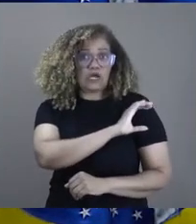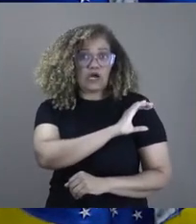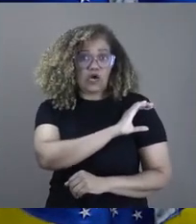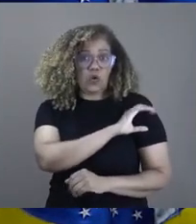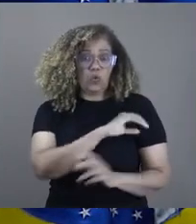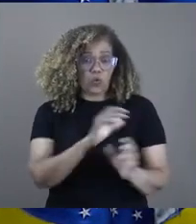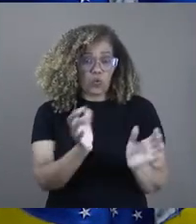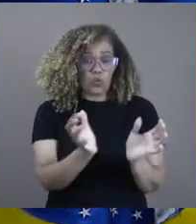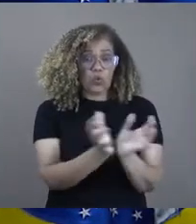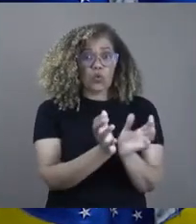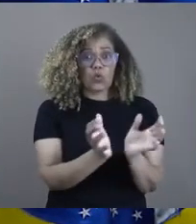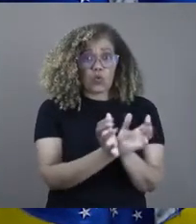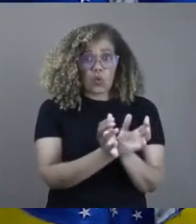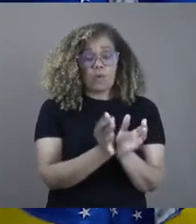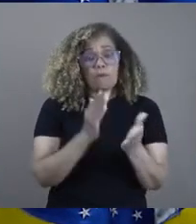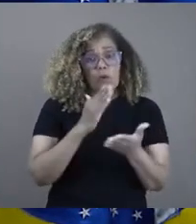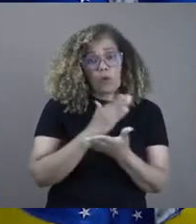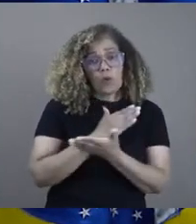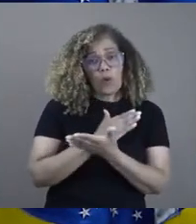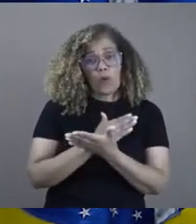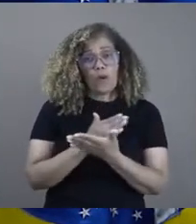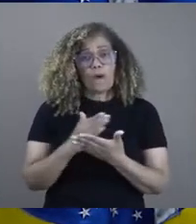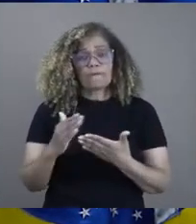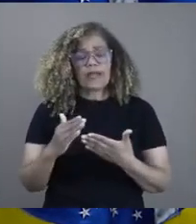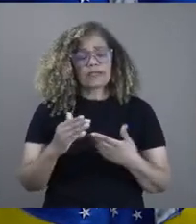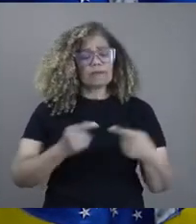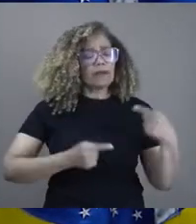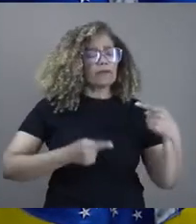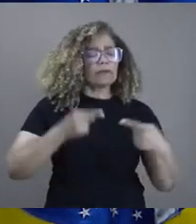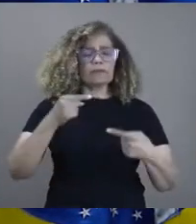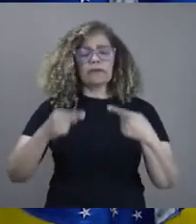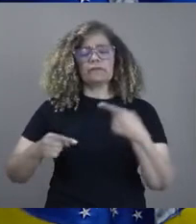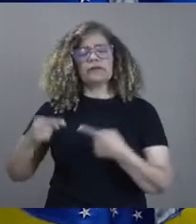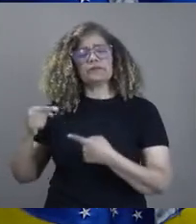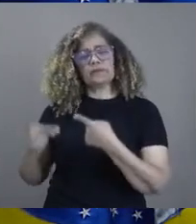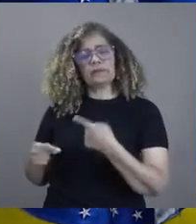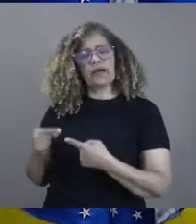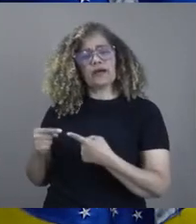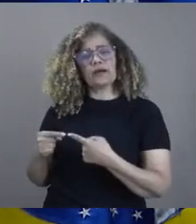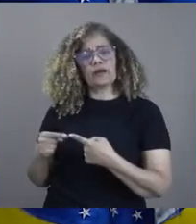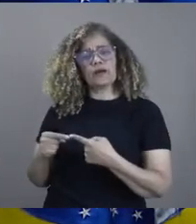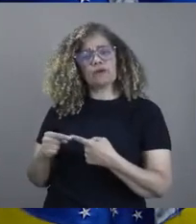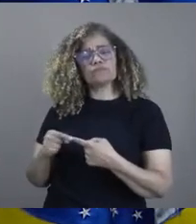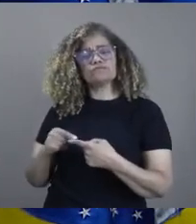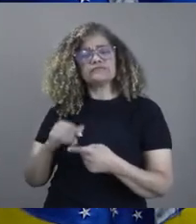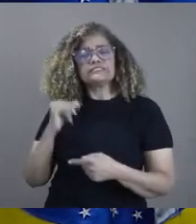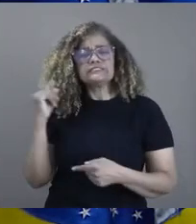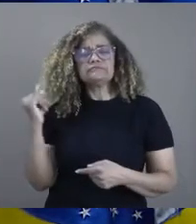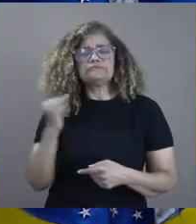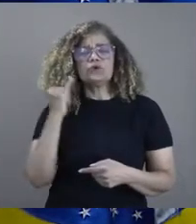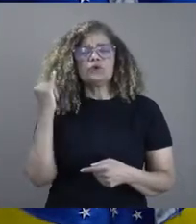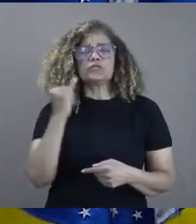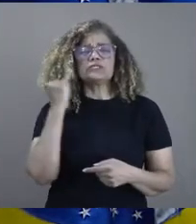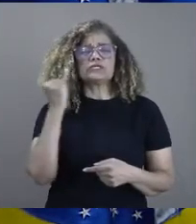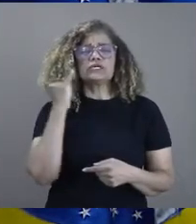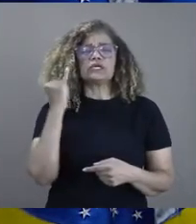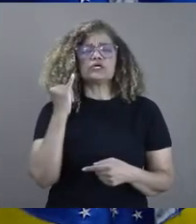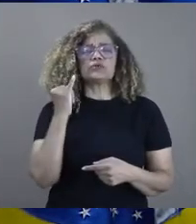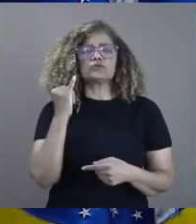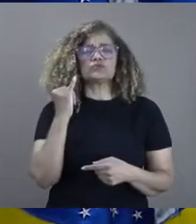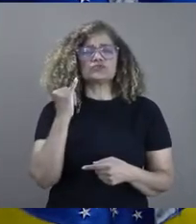grupo que começa a discutir os pontos principais da